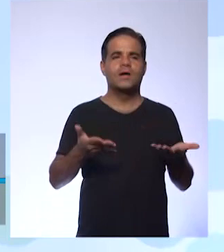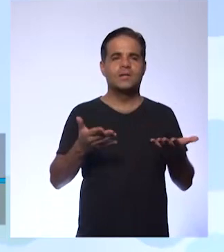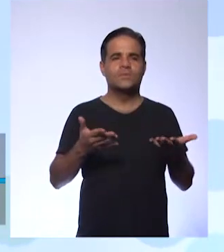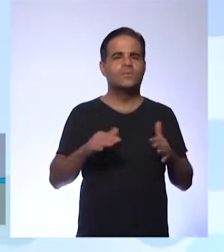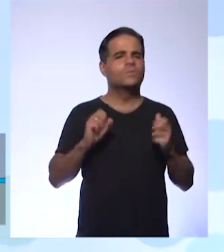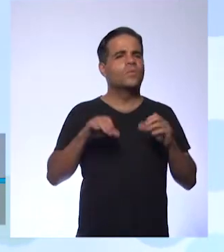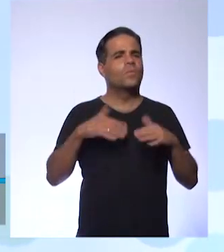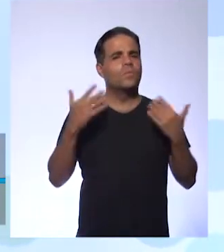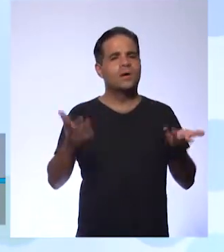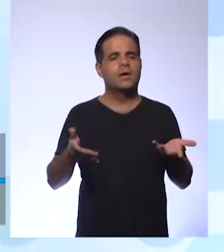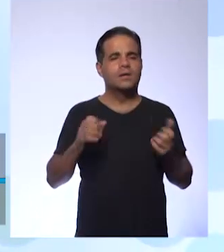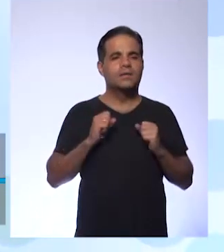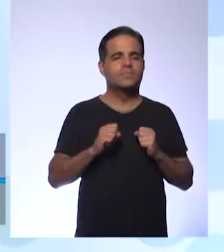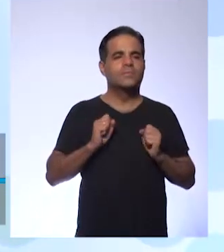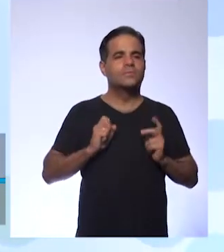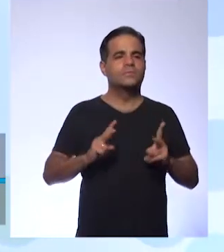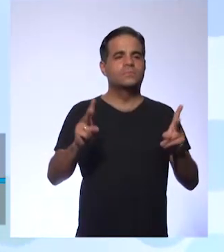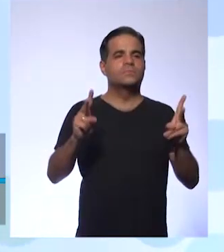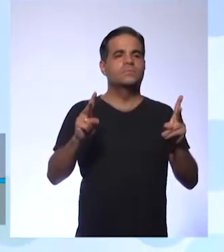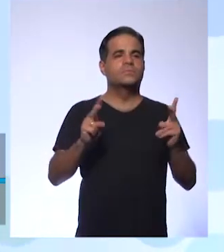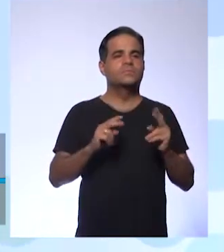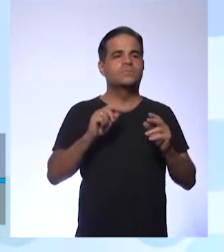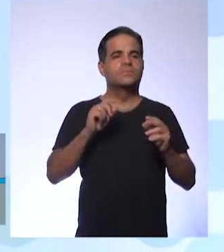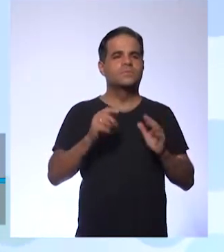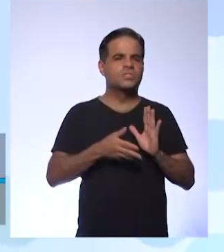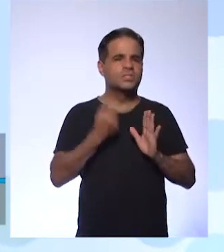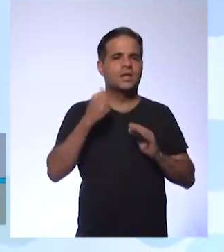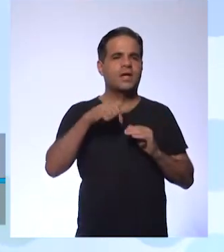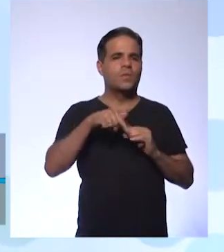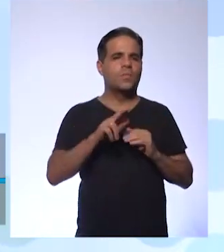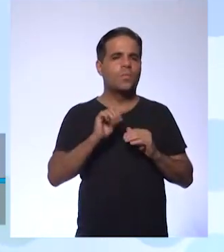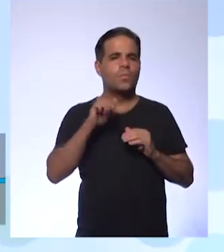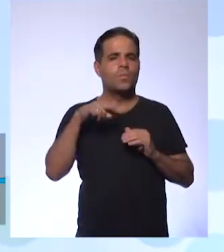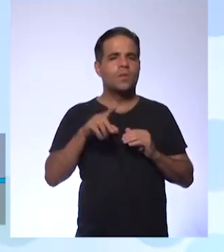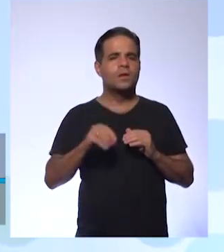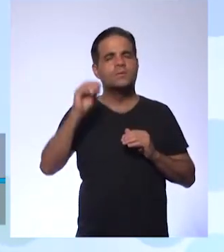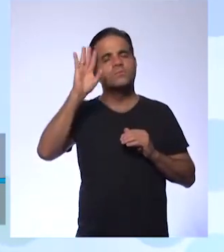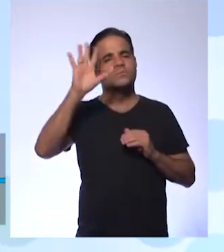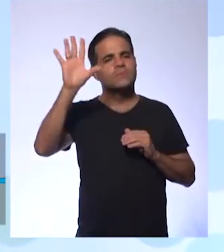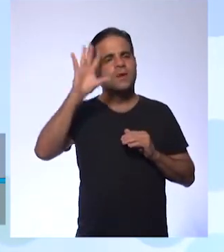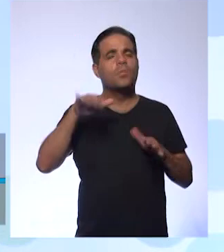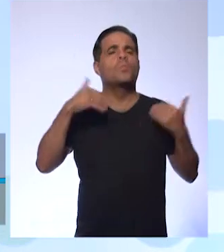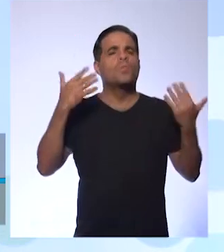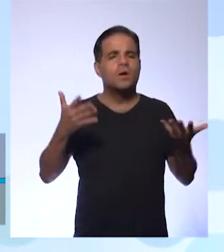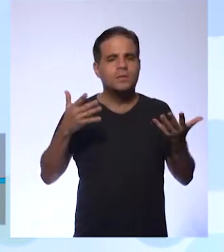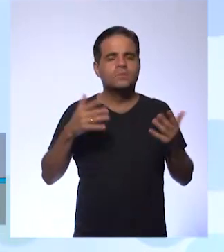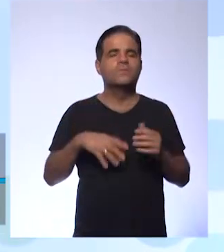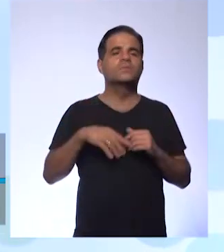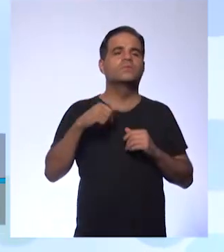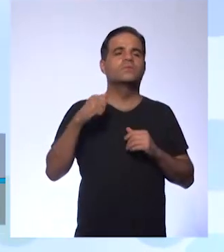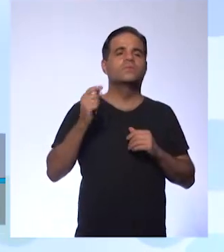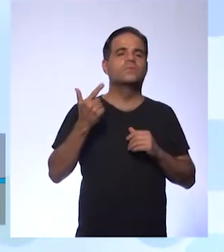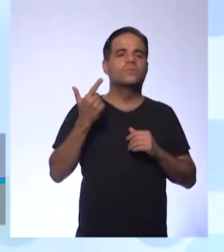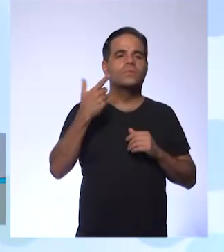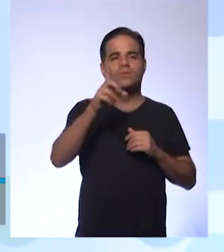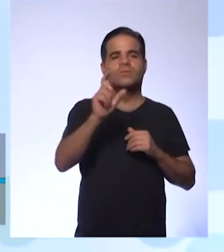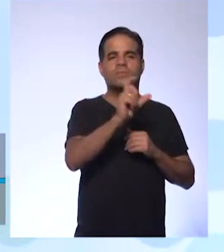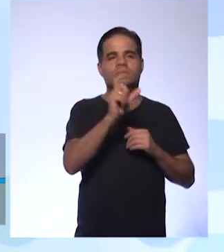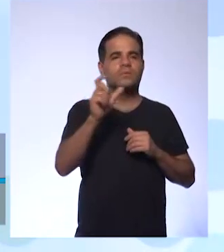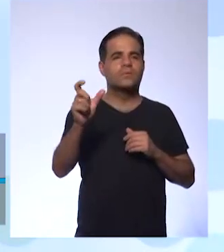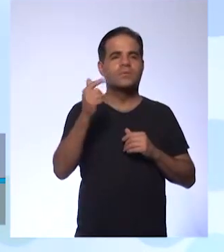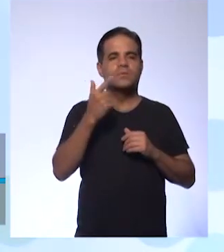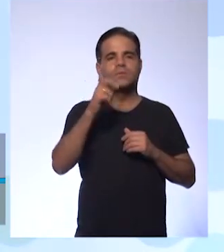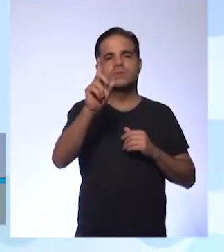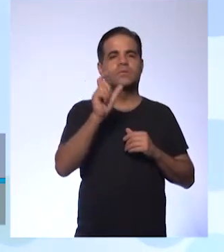que alguém pode Vamos ver se tem continuar mais alguma sem o quando? coisa. Usar aí a imaginação e tentar completar com outro